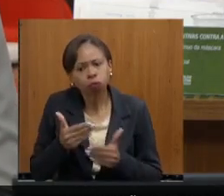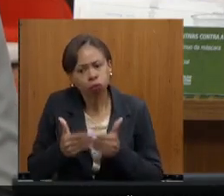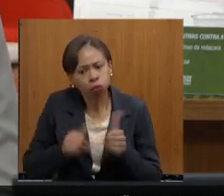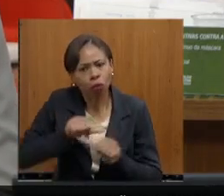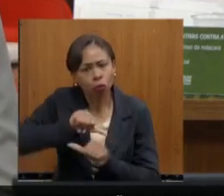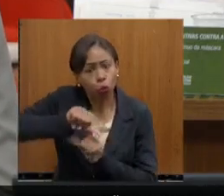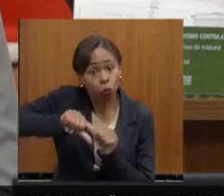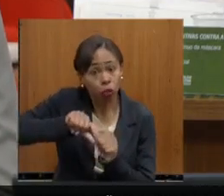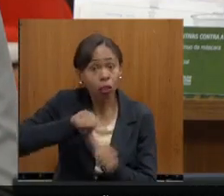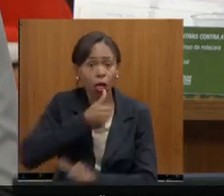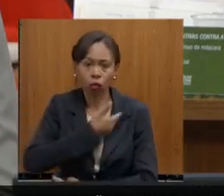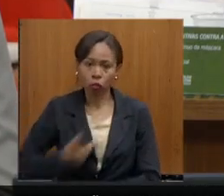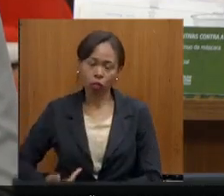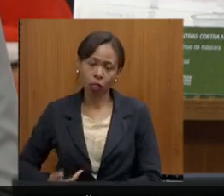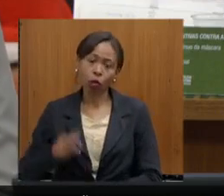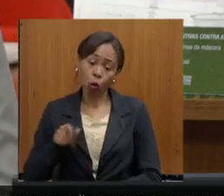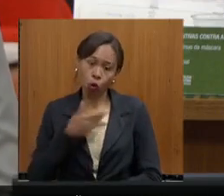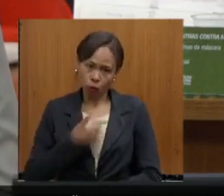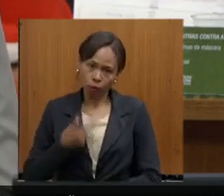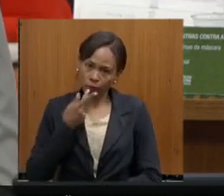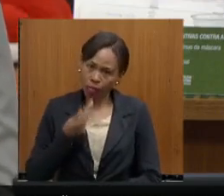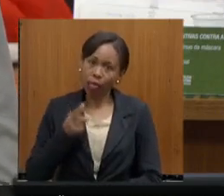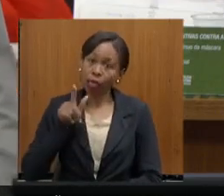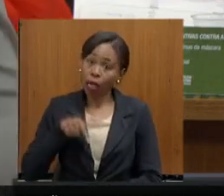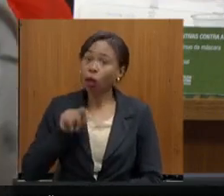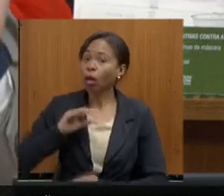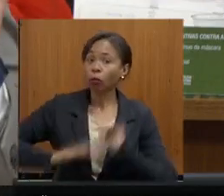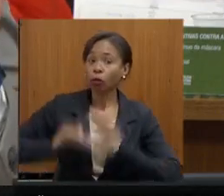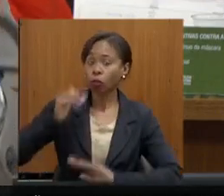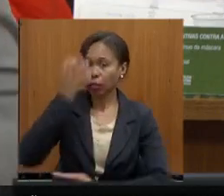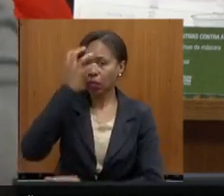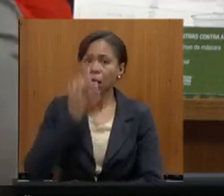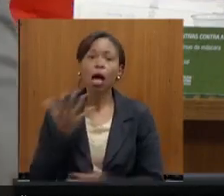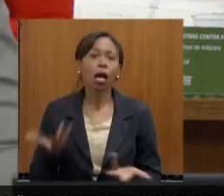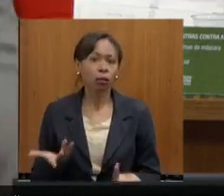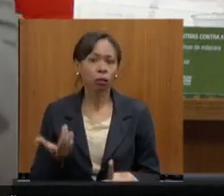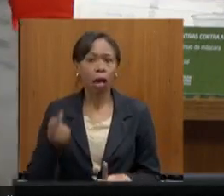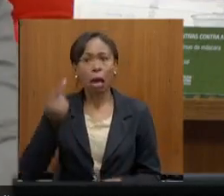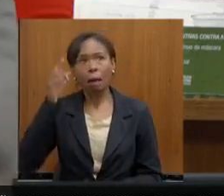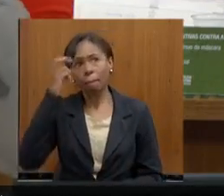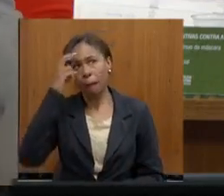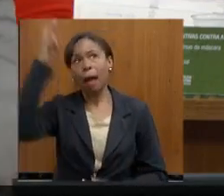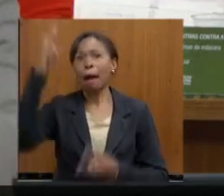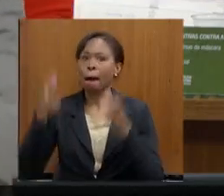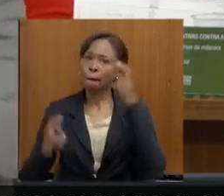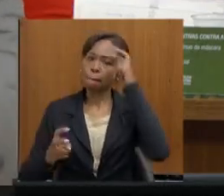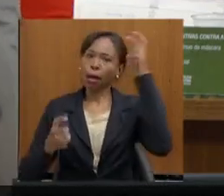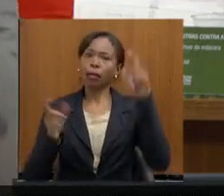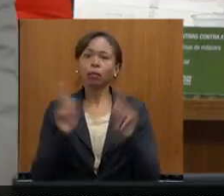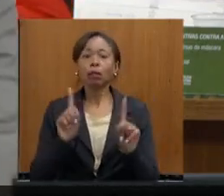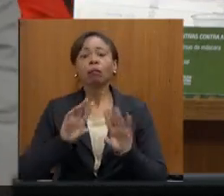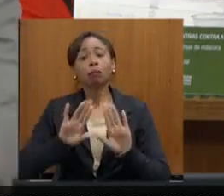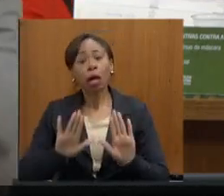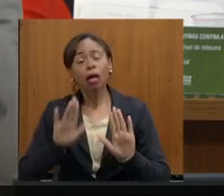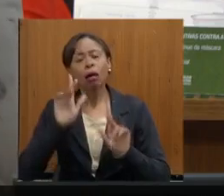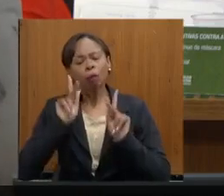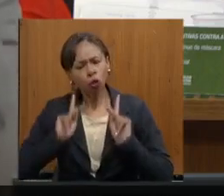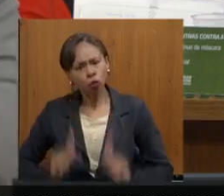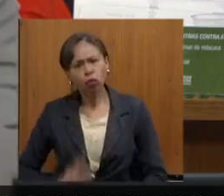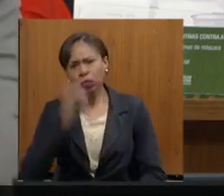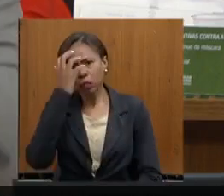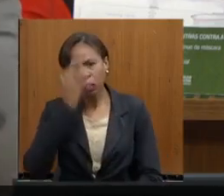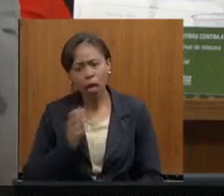né o governador fala que com pessoas sérias e competentes não tem gênio nenhum é que eu sou a sério e competente se cumprem as missões